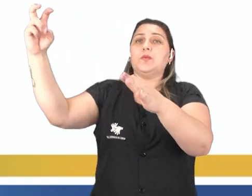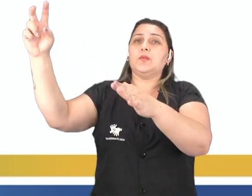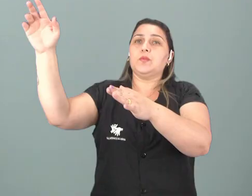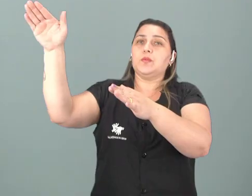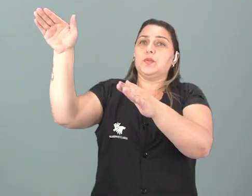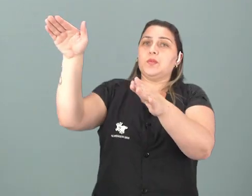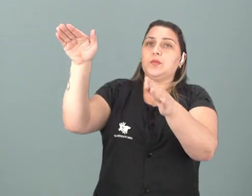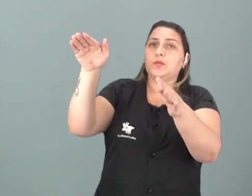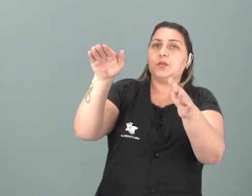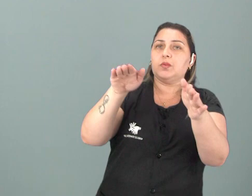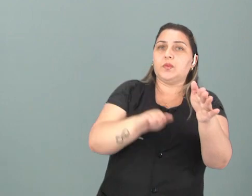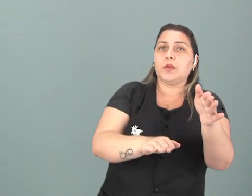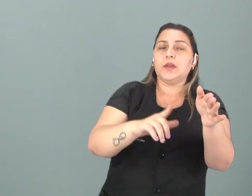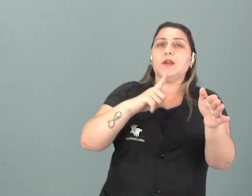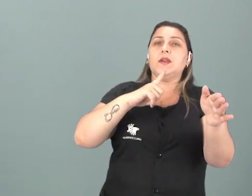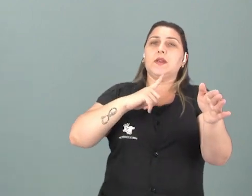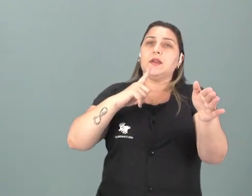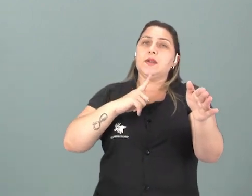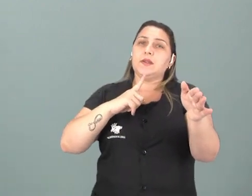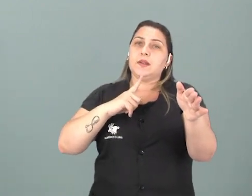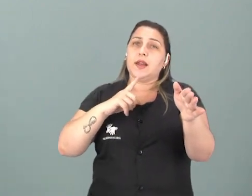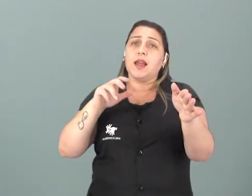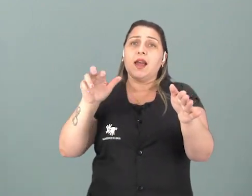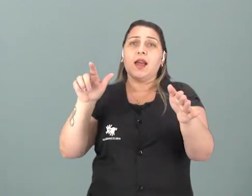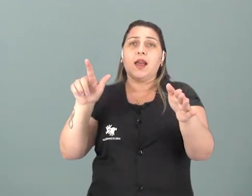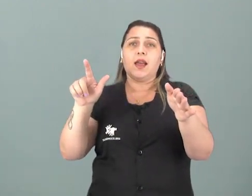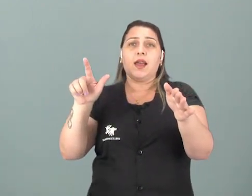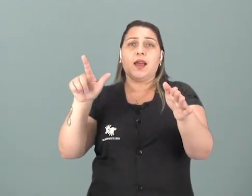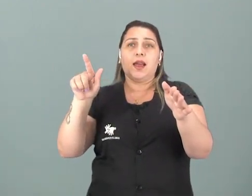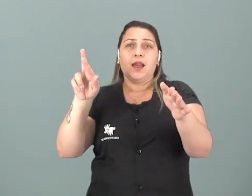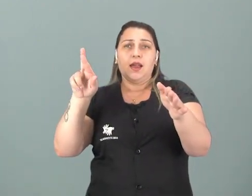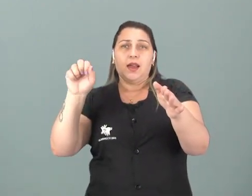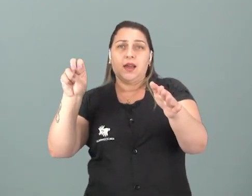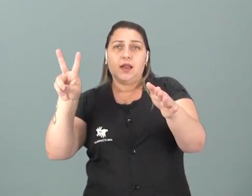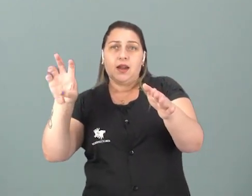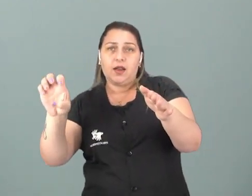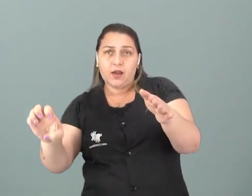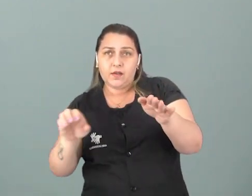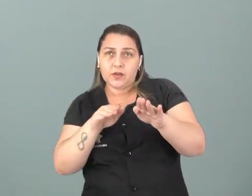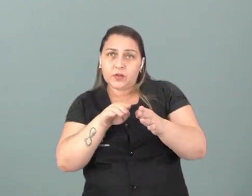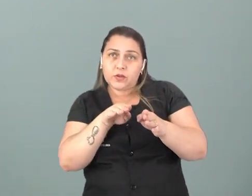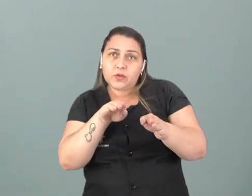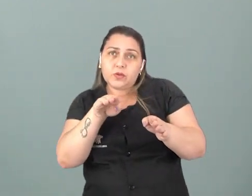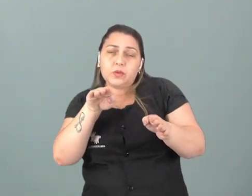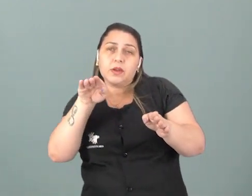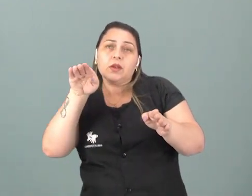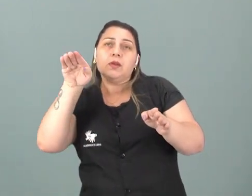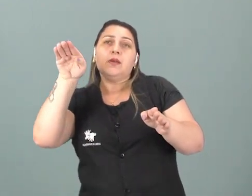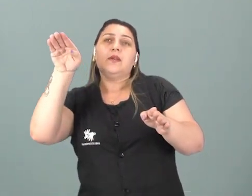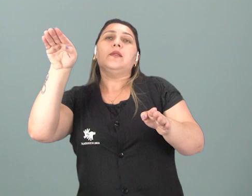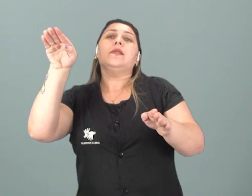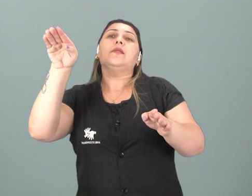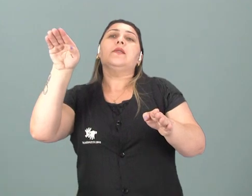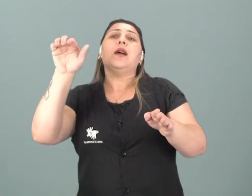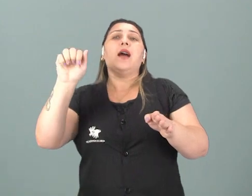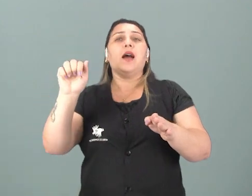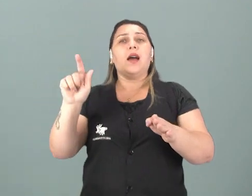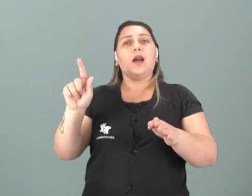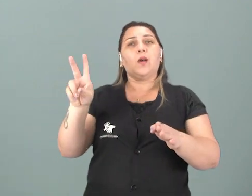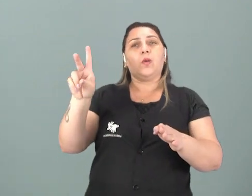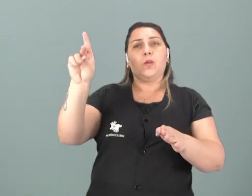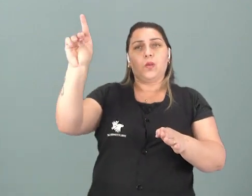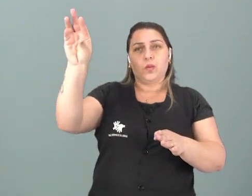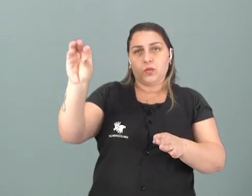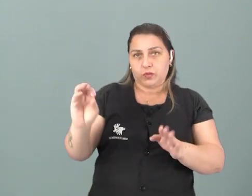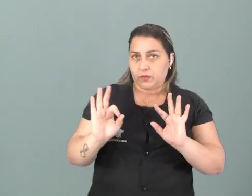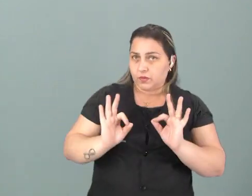você tem os tons mais graves e quando você vai subindo o pentagrama, você tem os tons mais agudos, certo?